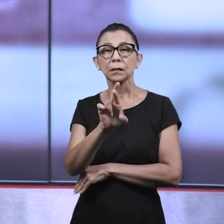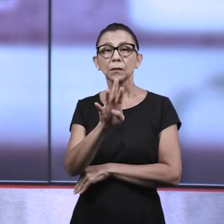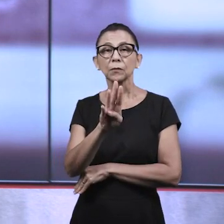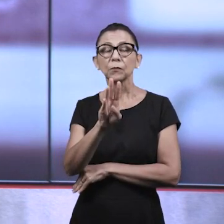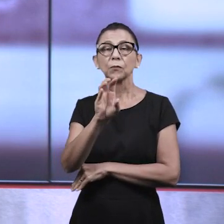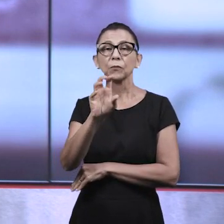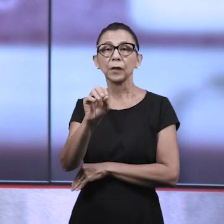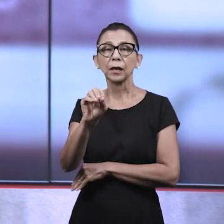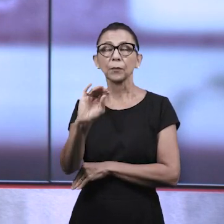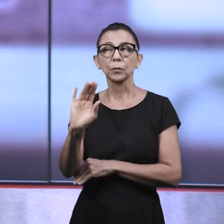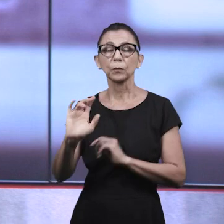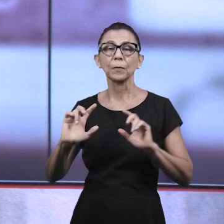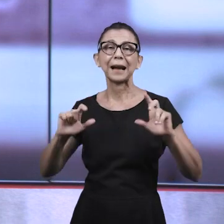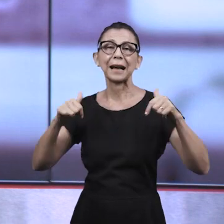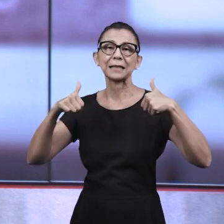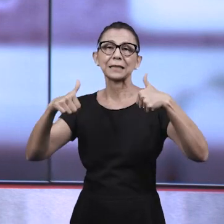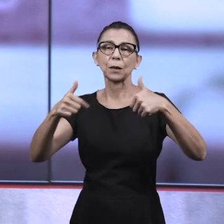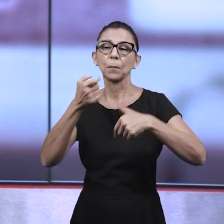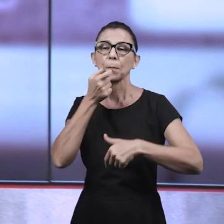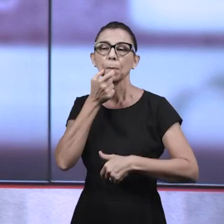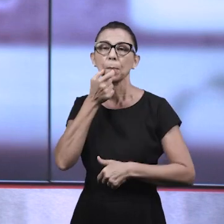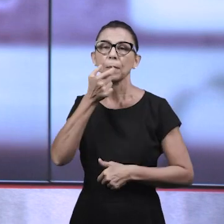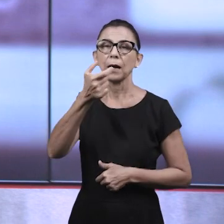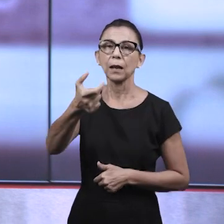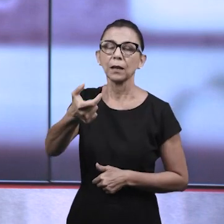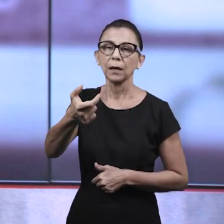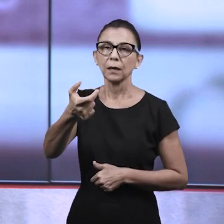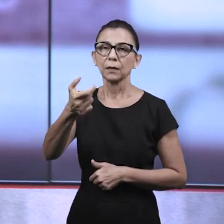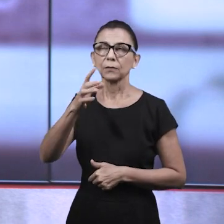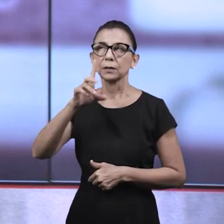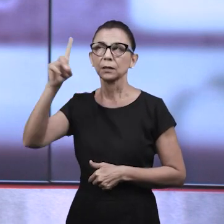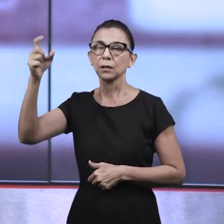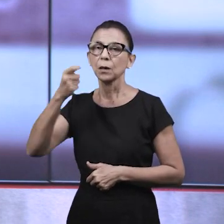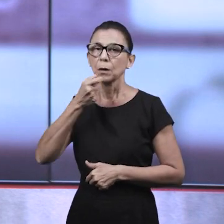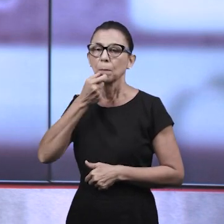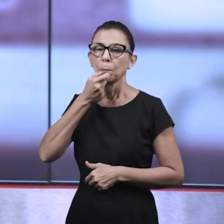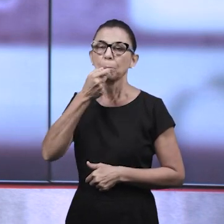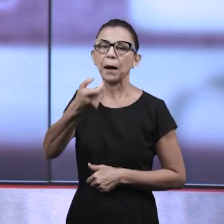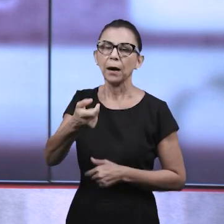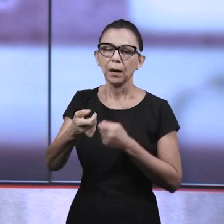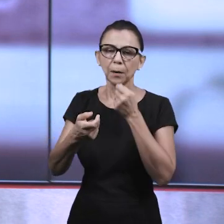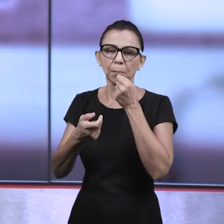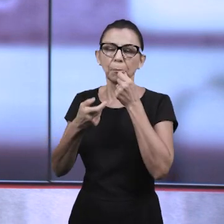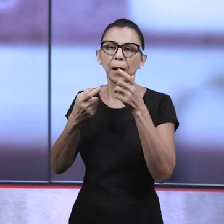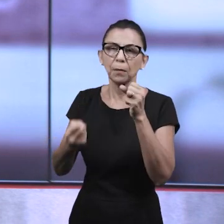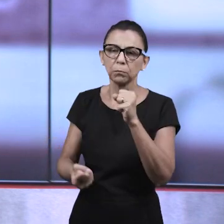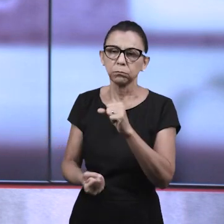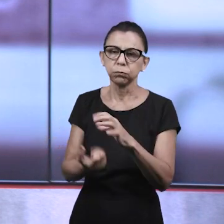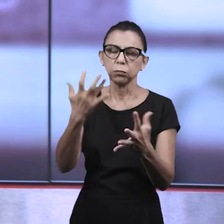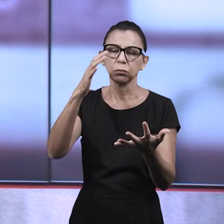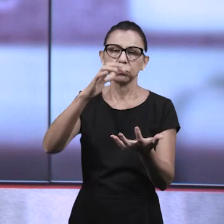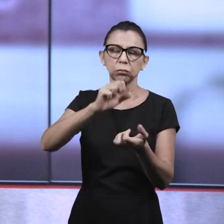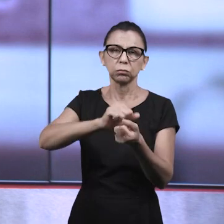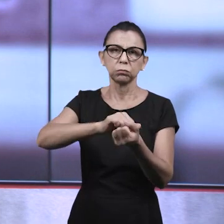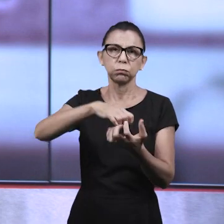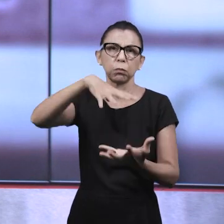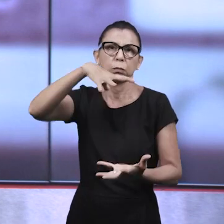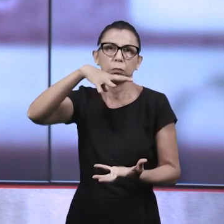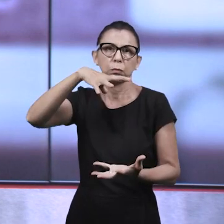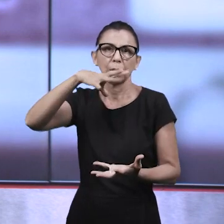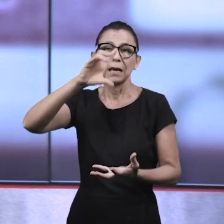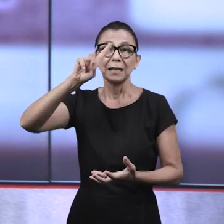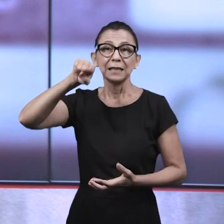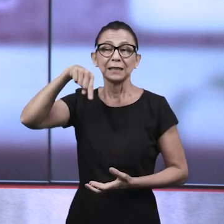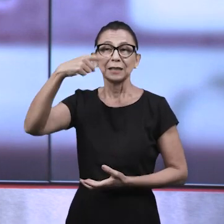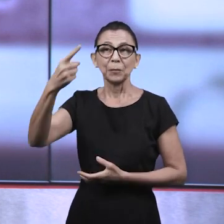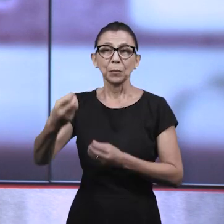pela palavra que ele constituiu tudo, que criou tudo tão belo para depois nos criar. E